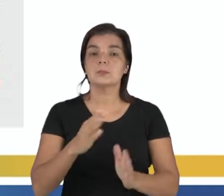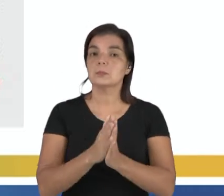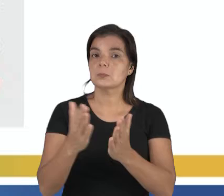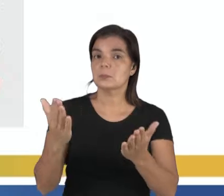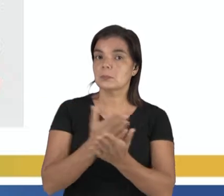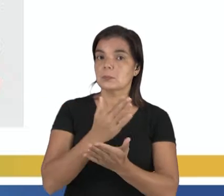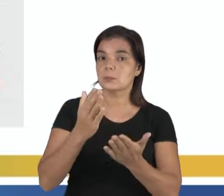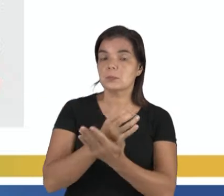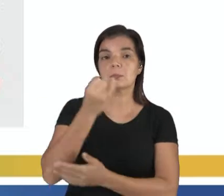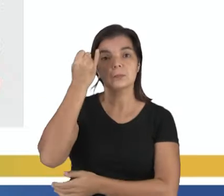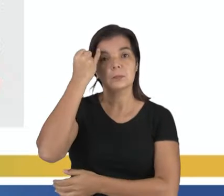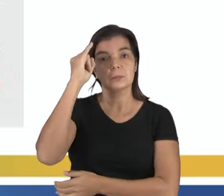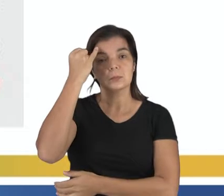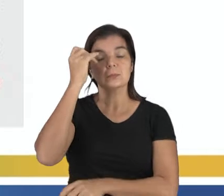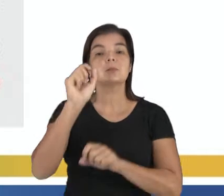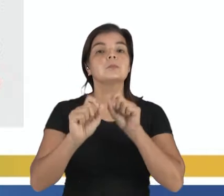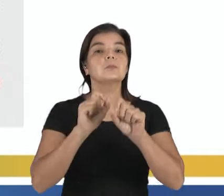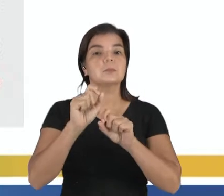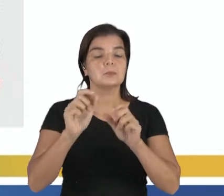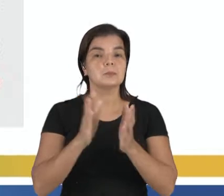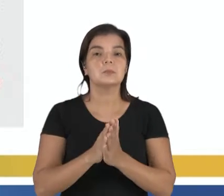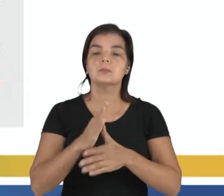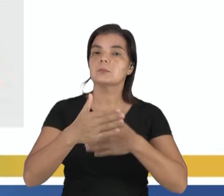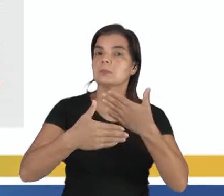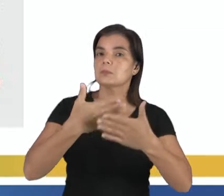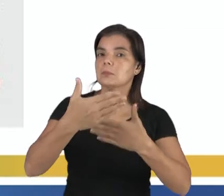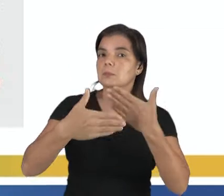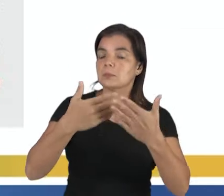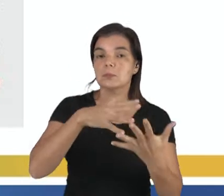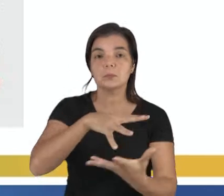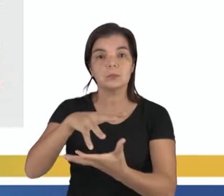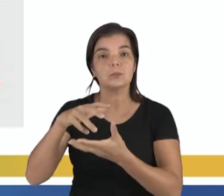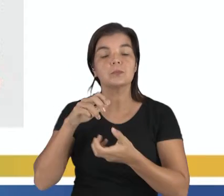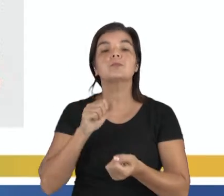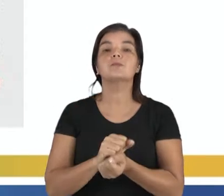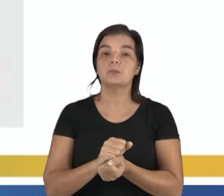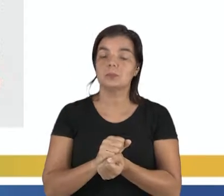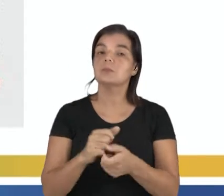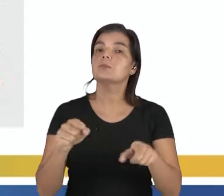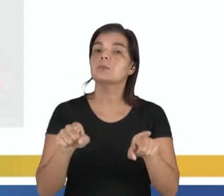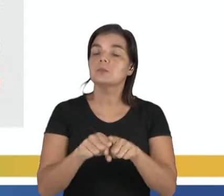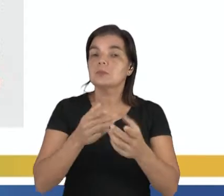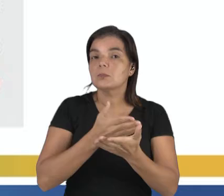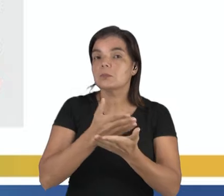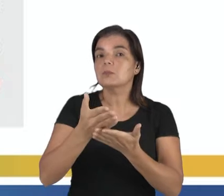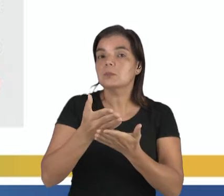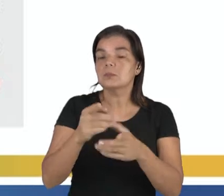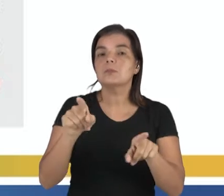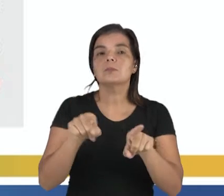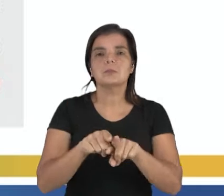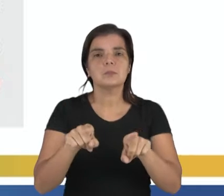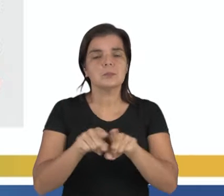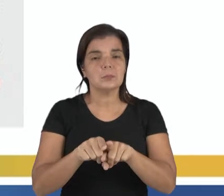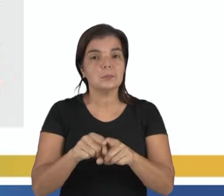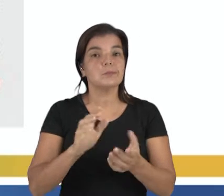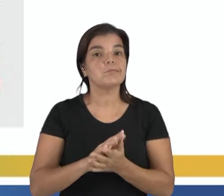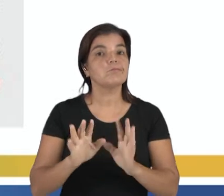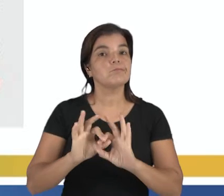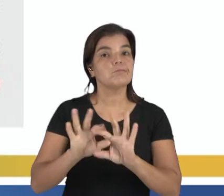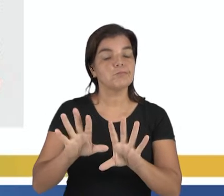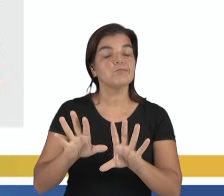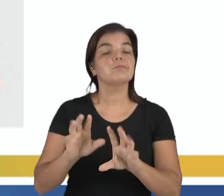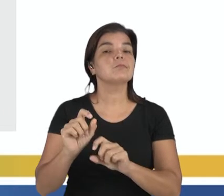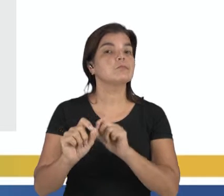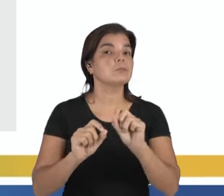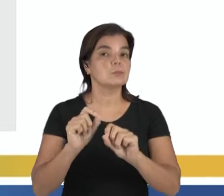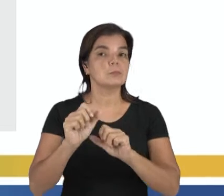essas ideias, elas começaram a percorrer o mundo todo, por onde passavam, e começou a balançar, e iam deixando, então, a vontade